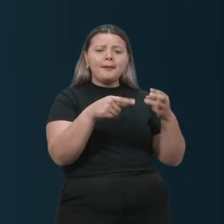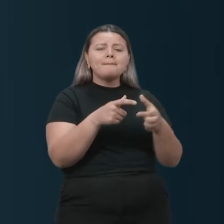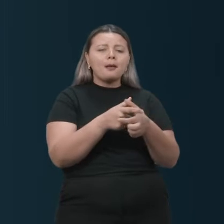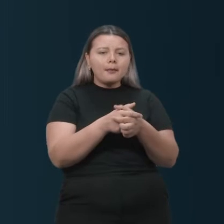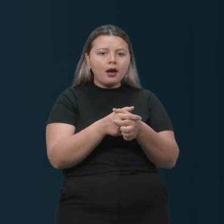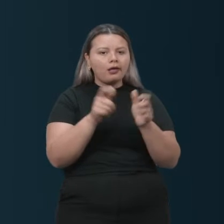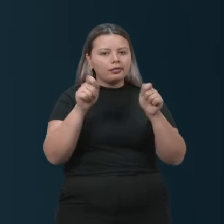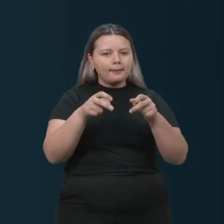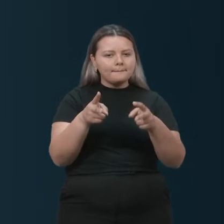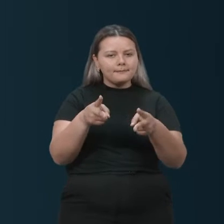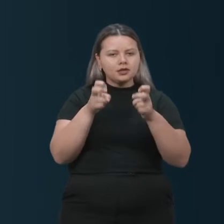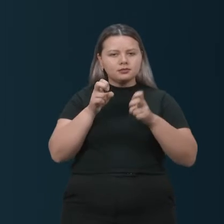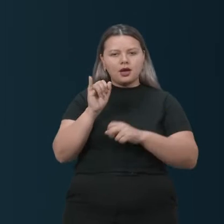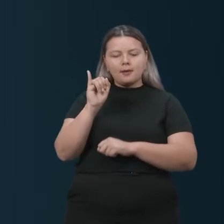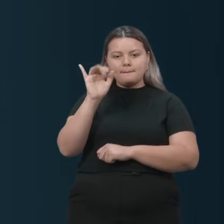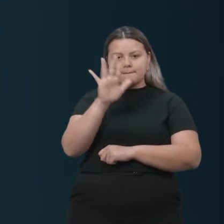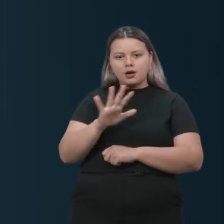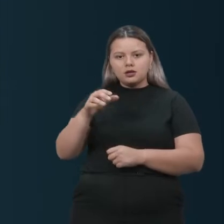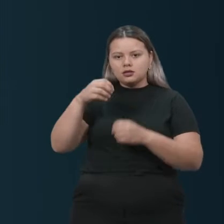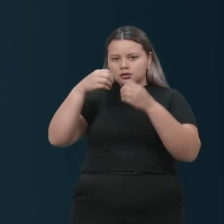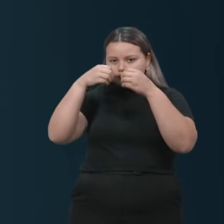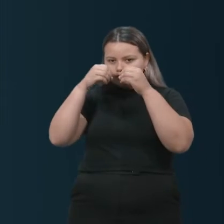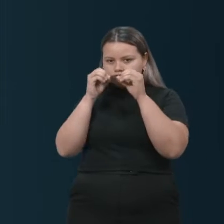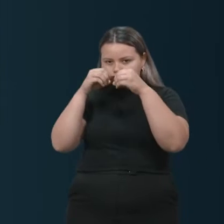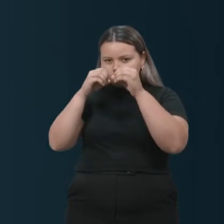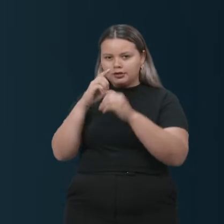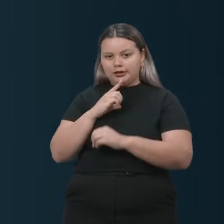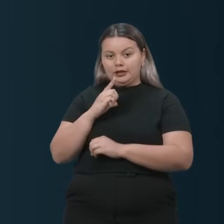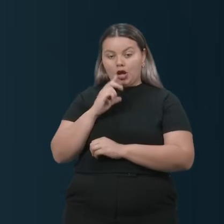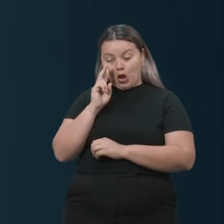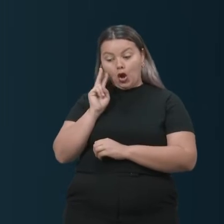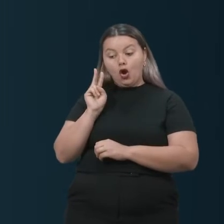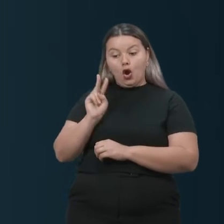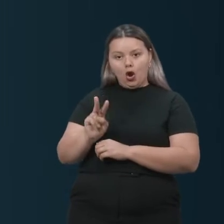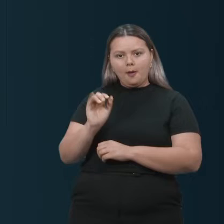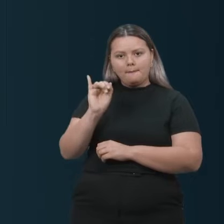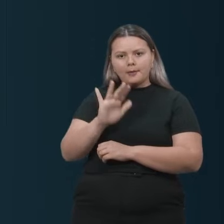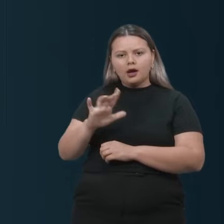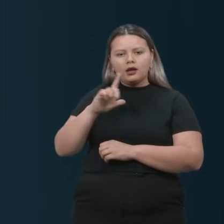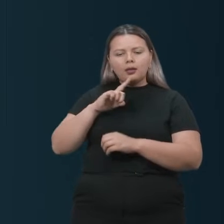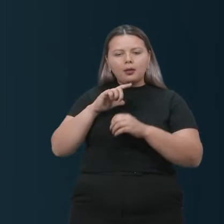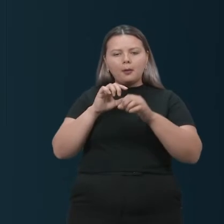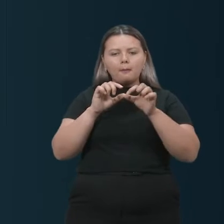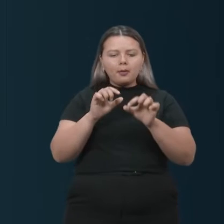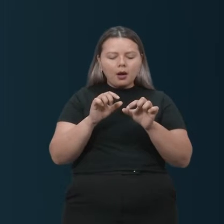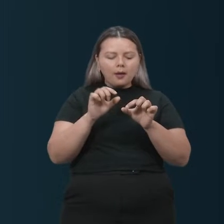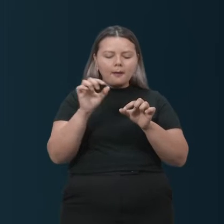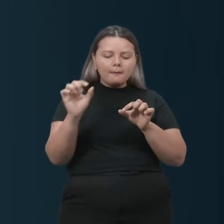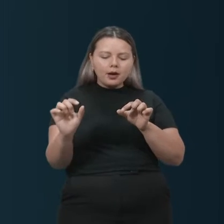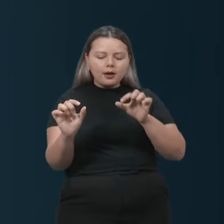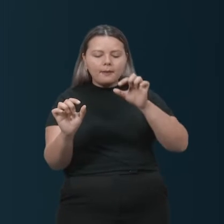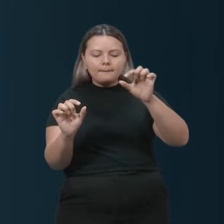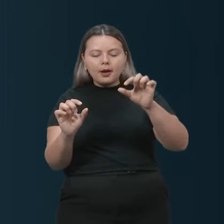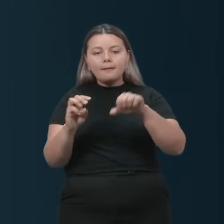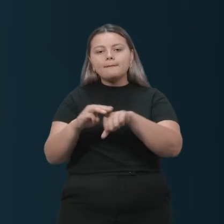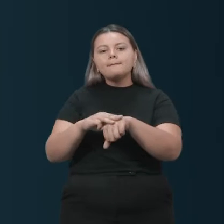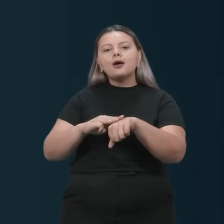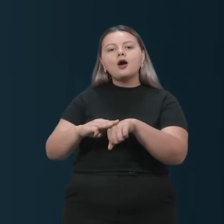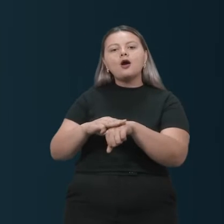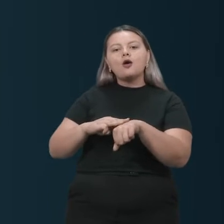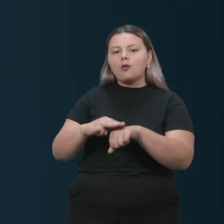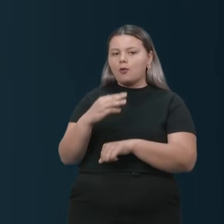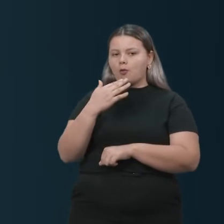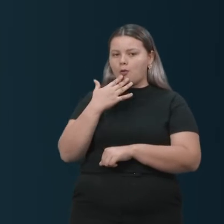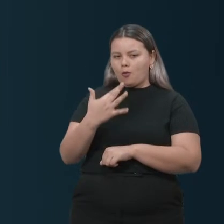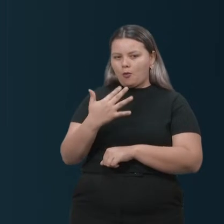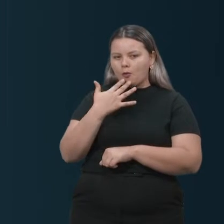consegue ver na imagem de microscopia à direita essas células marcadas em marrom. A gente vê que existem